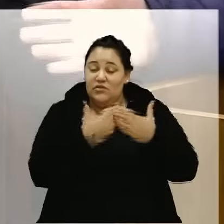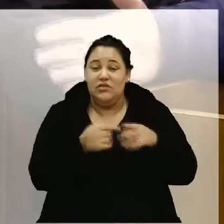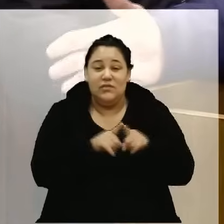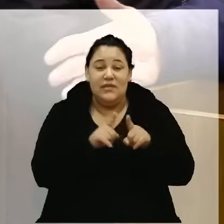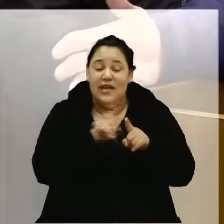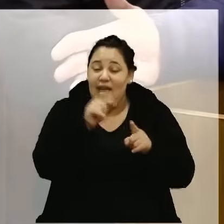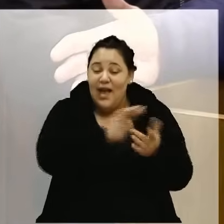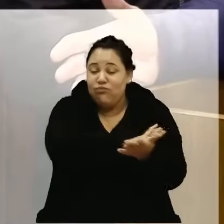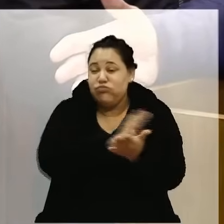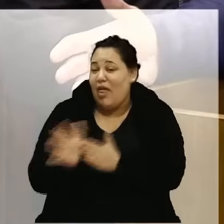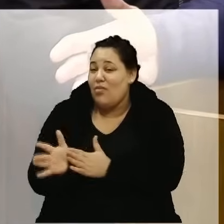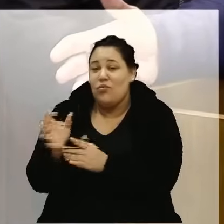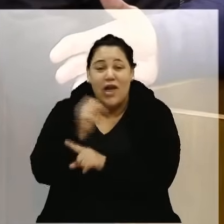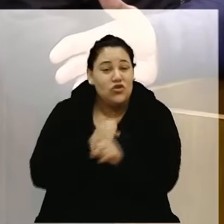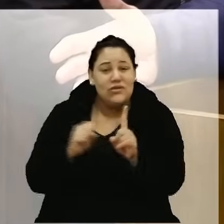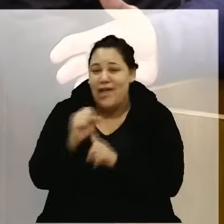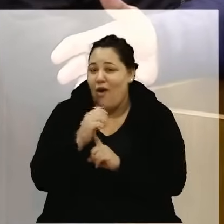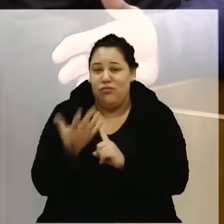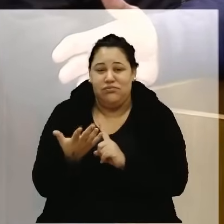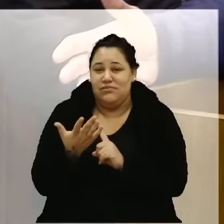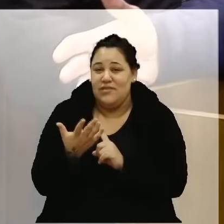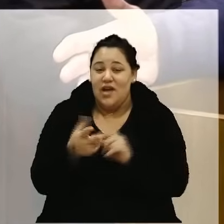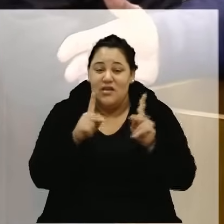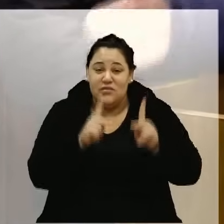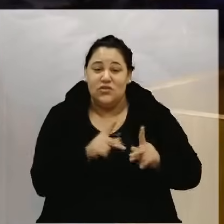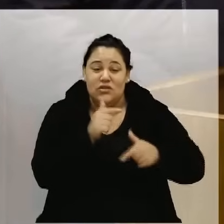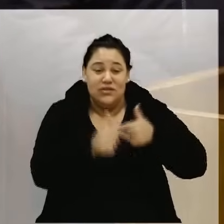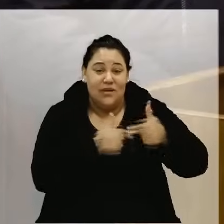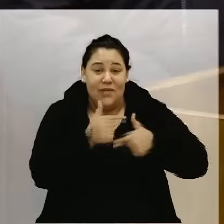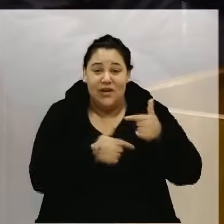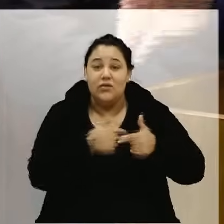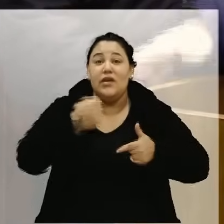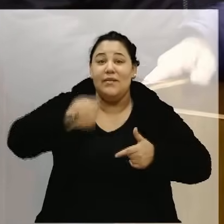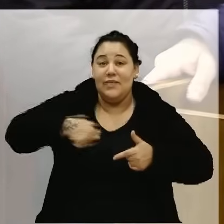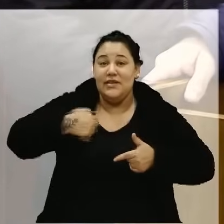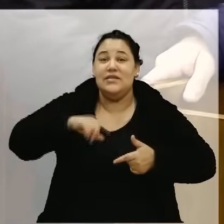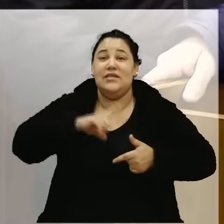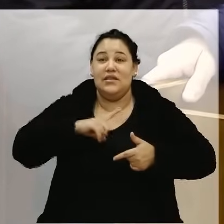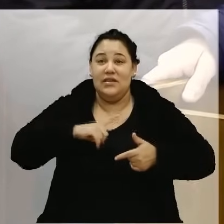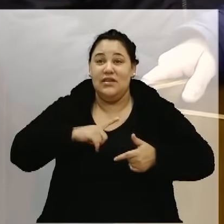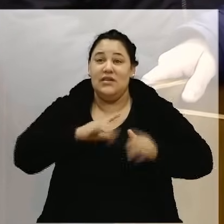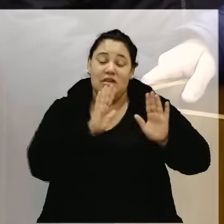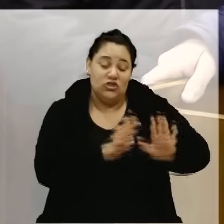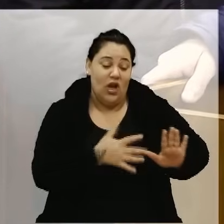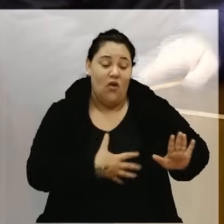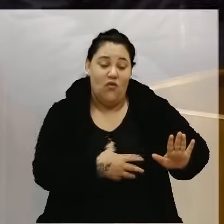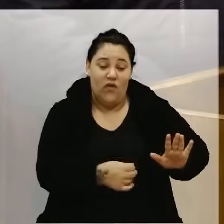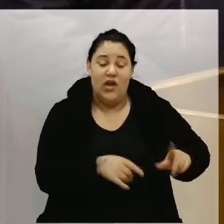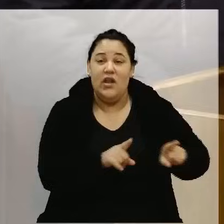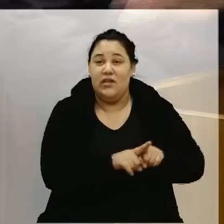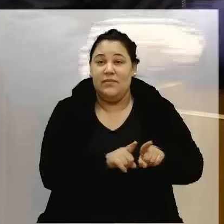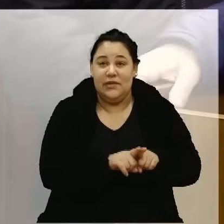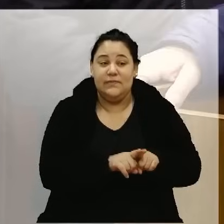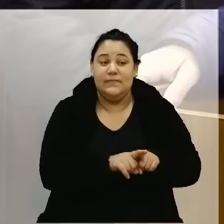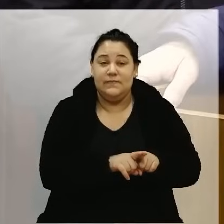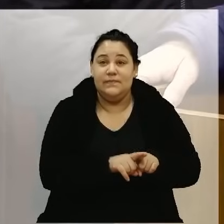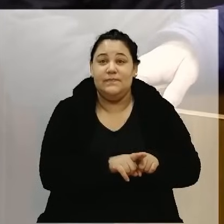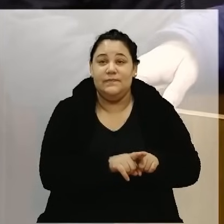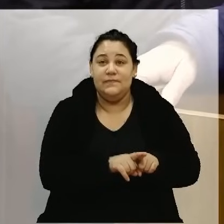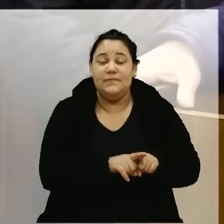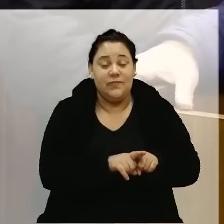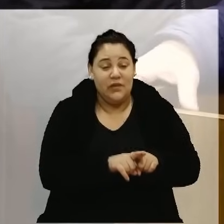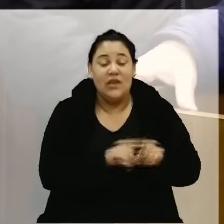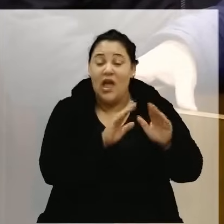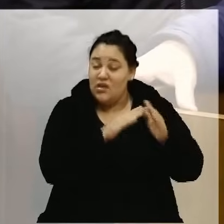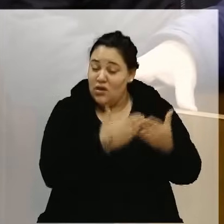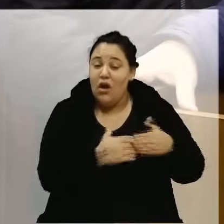uma questão social. Né? As pessoas estão trabalhando e precisam deixar seus filhos também minimamente com segurança para